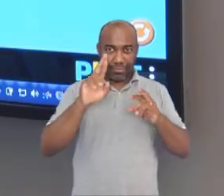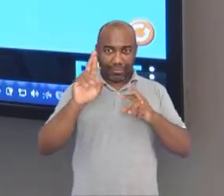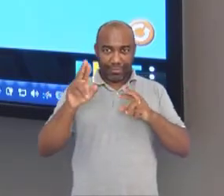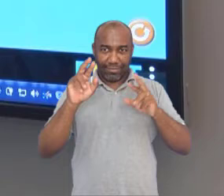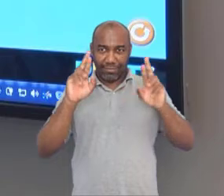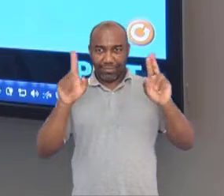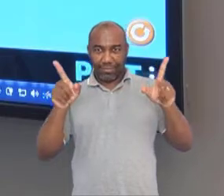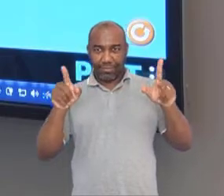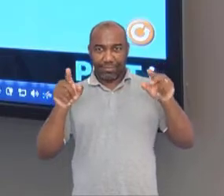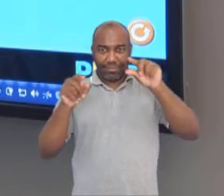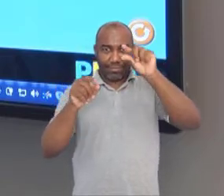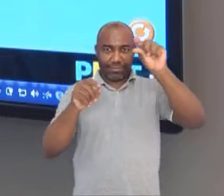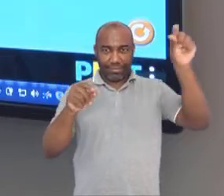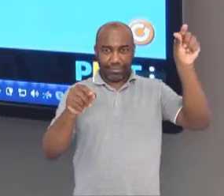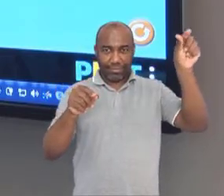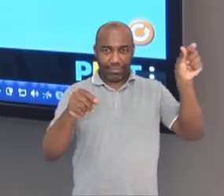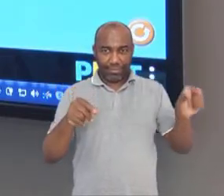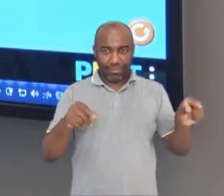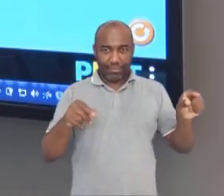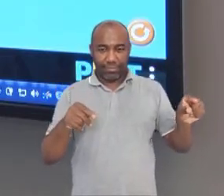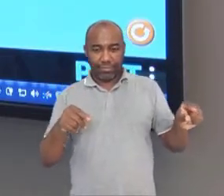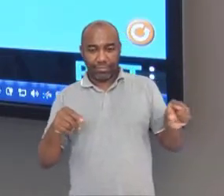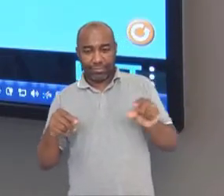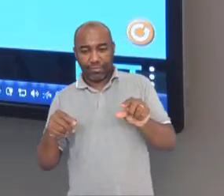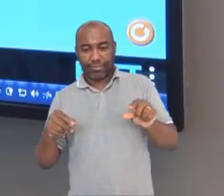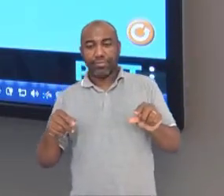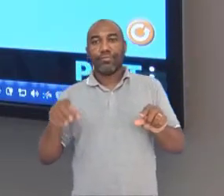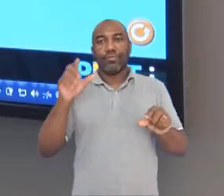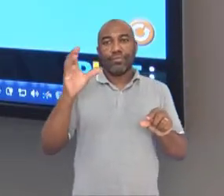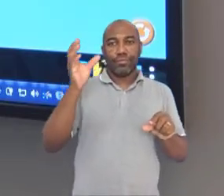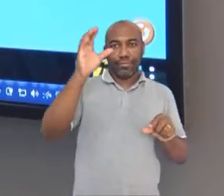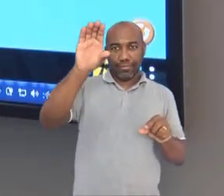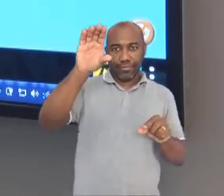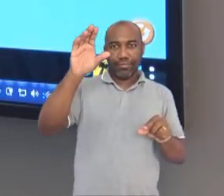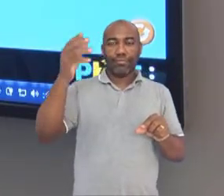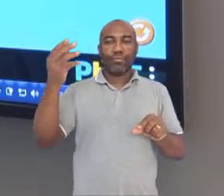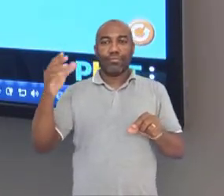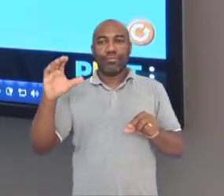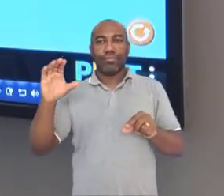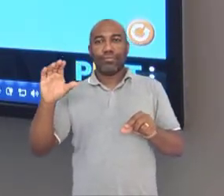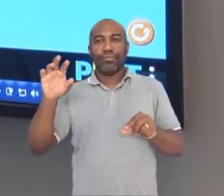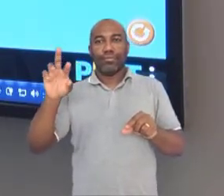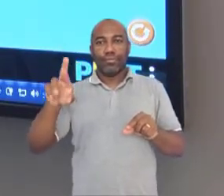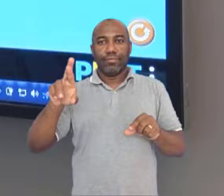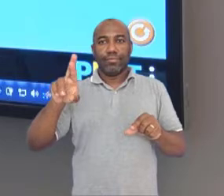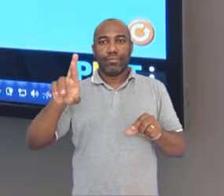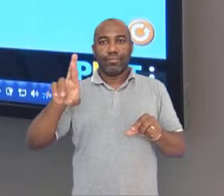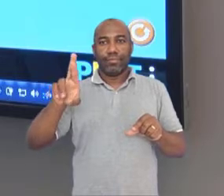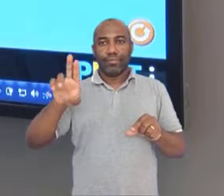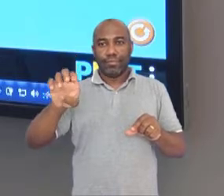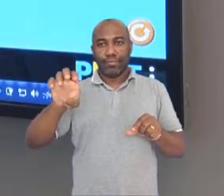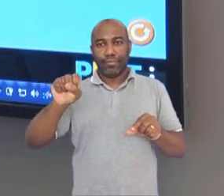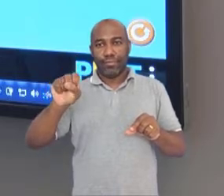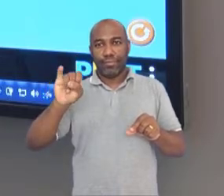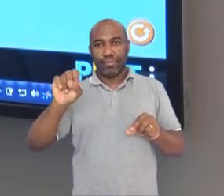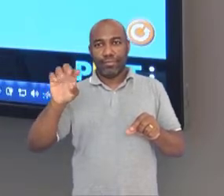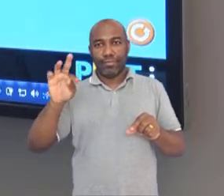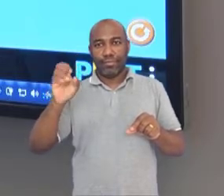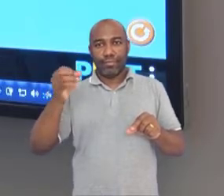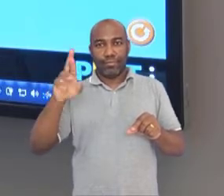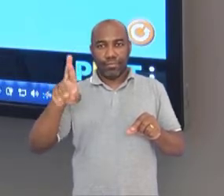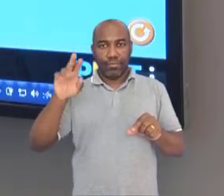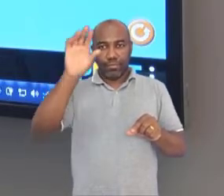Uma representação didática diferente da aula anterior. O que vamos acrescentar